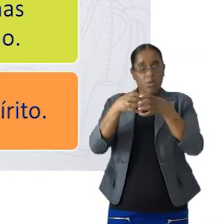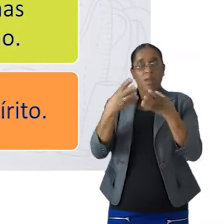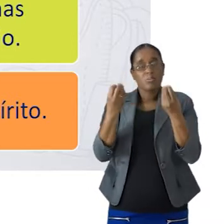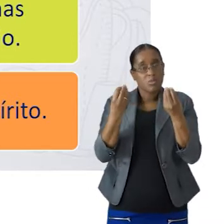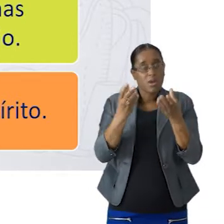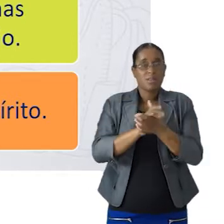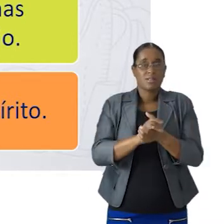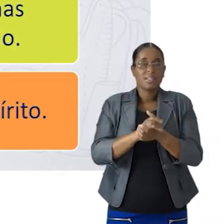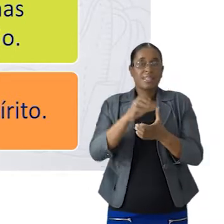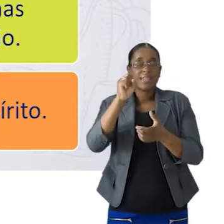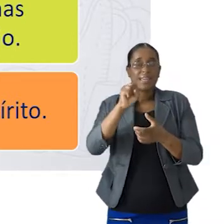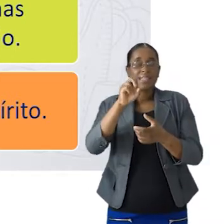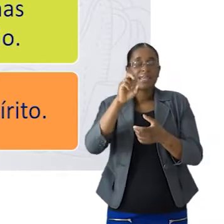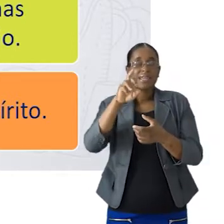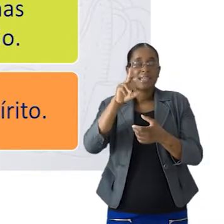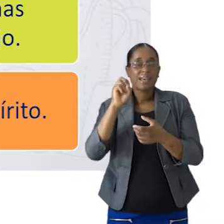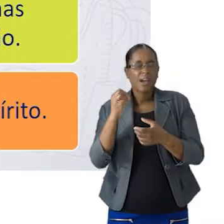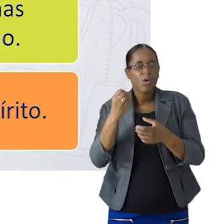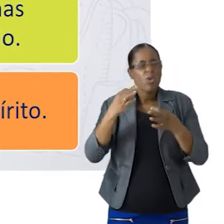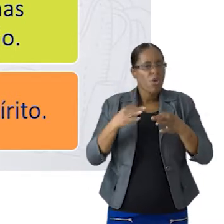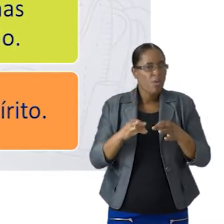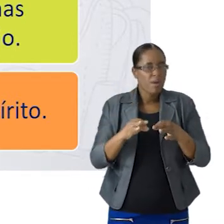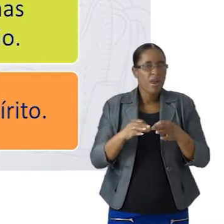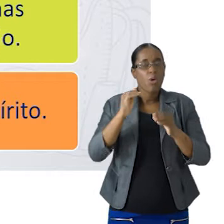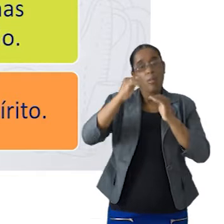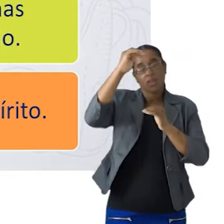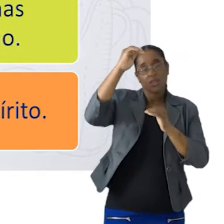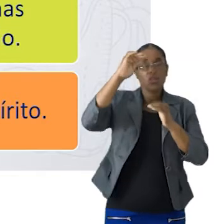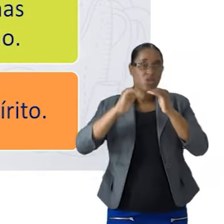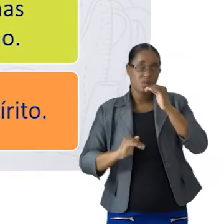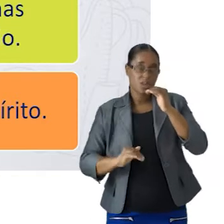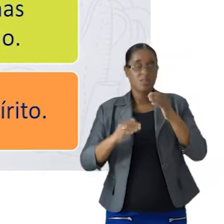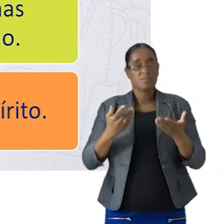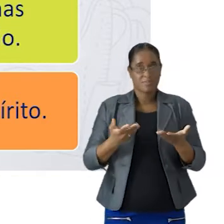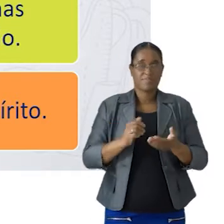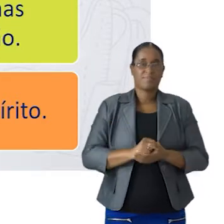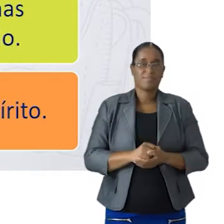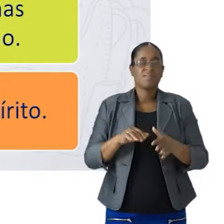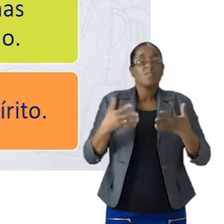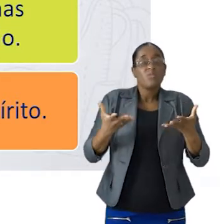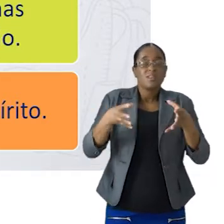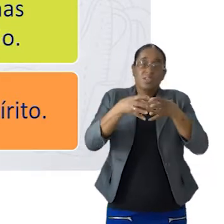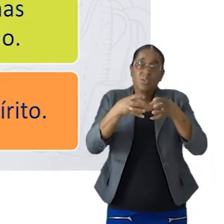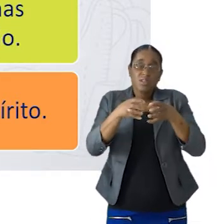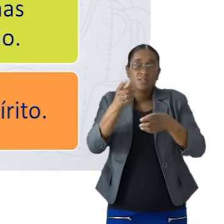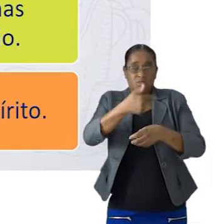grau normal, grau aumentativo ou grau diminutivo. De que classe estamos a